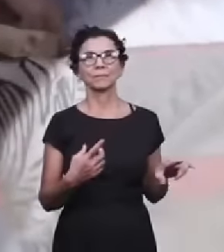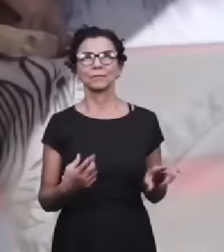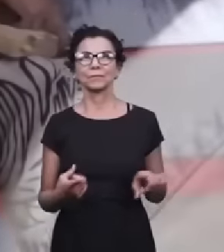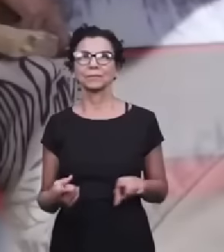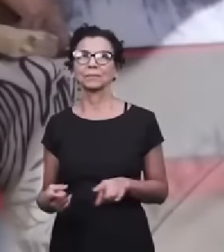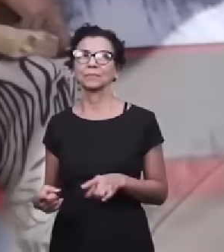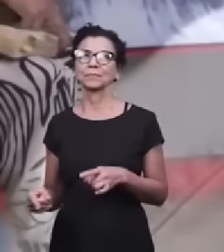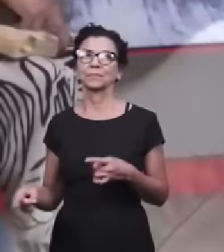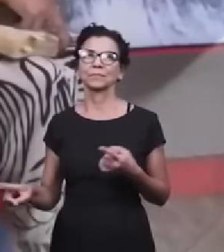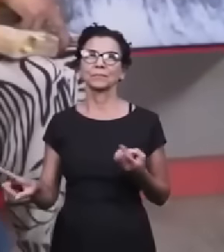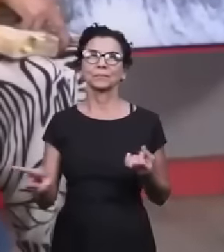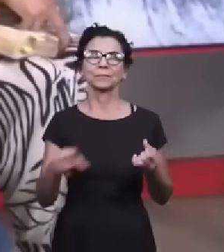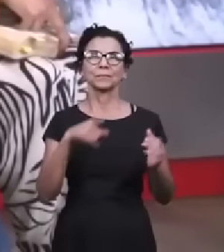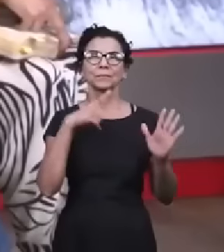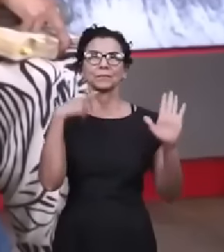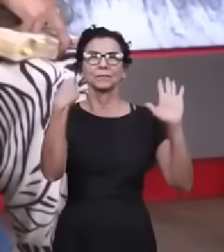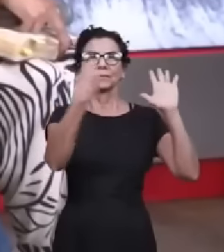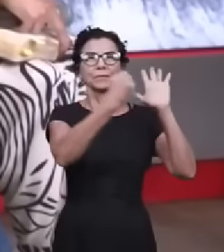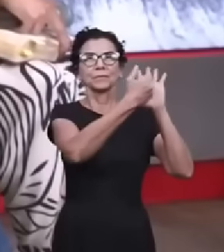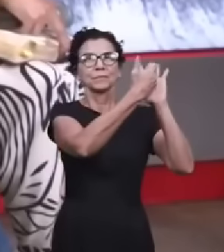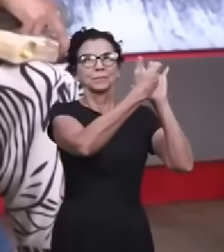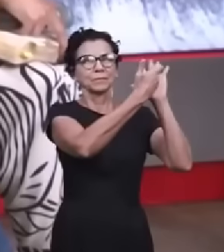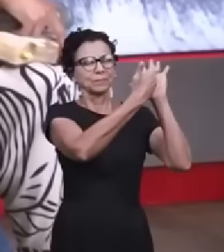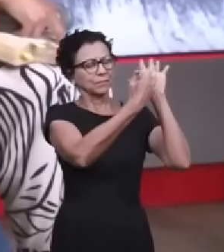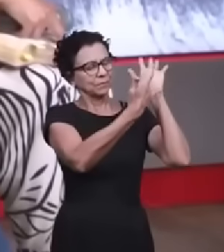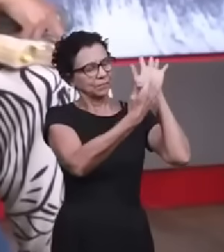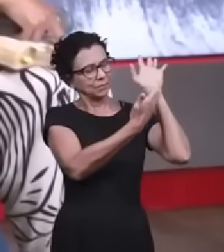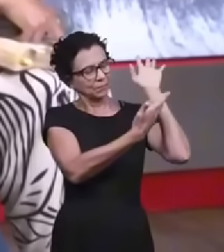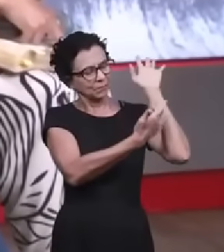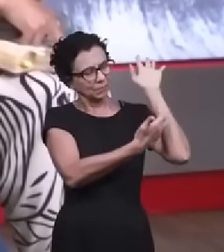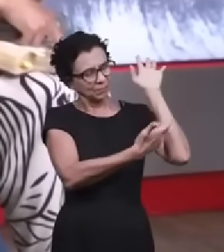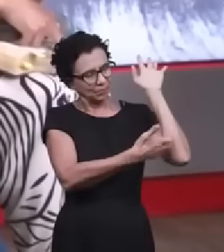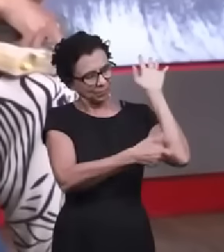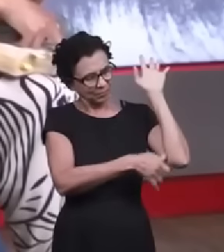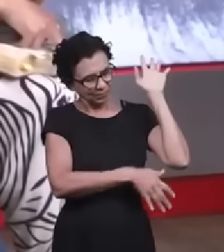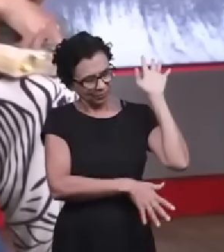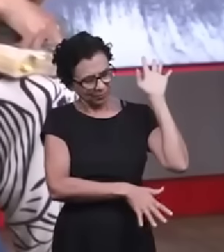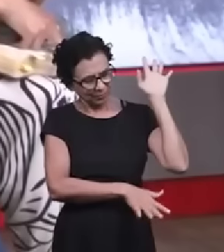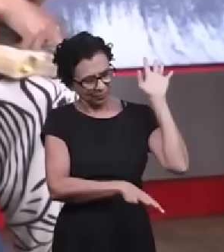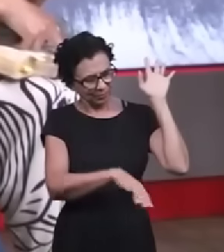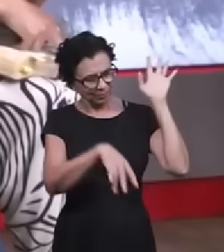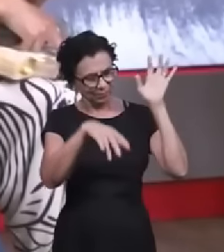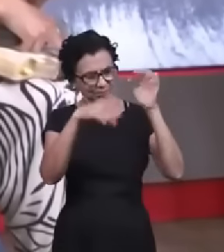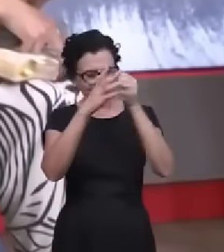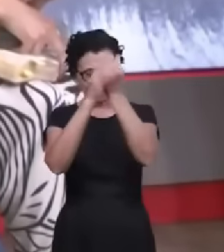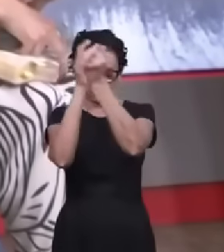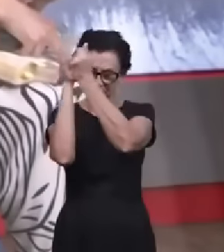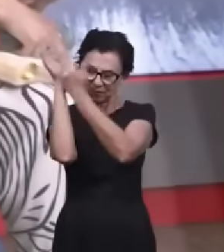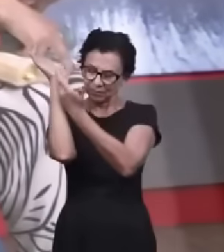Agora seu sangue vertendo, caindo no